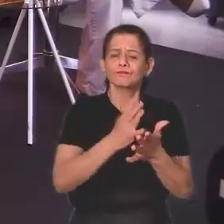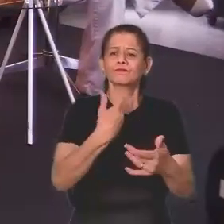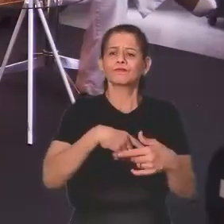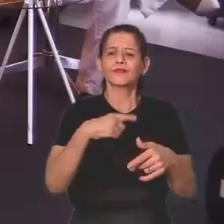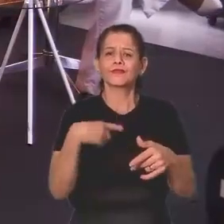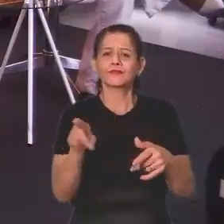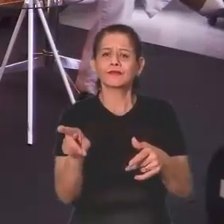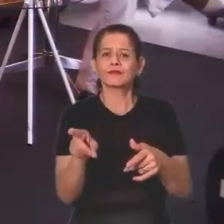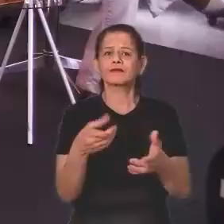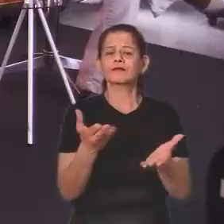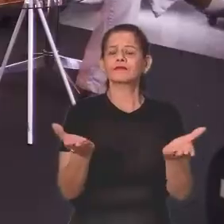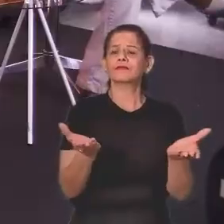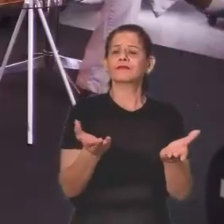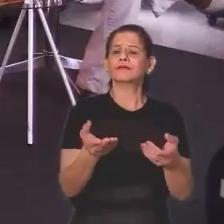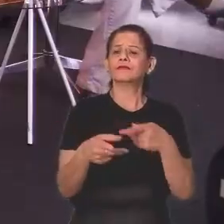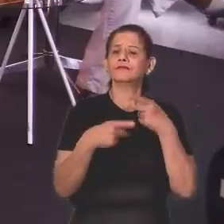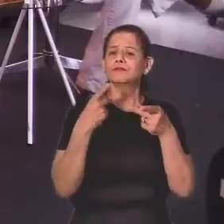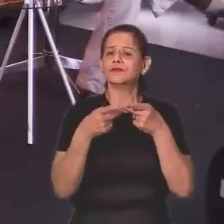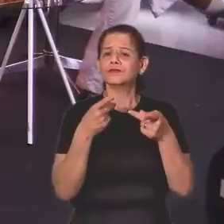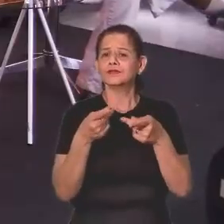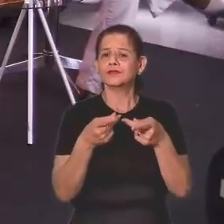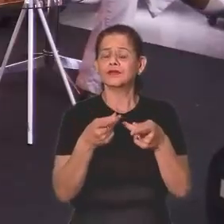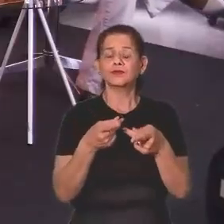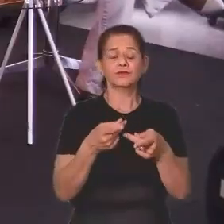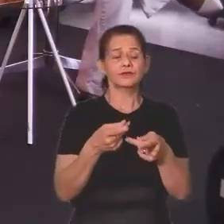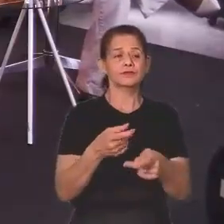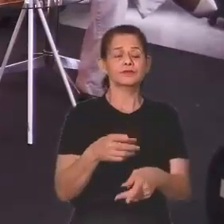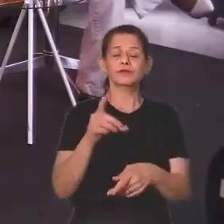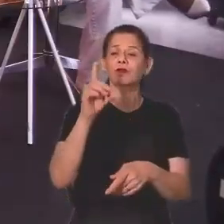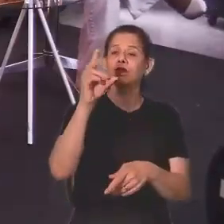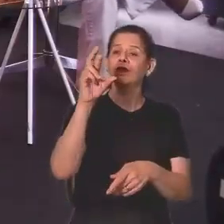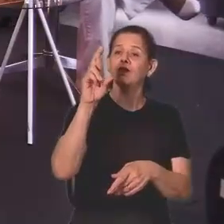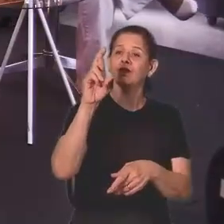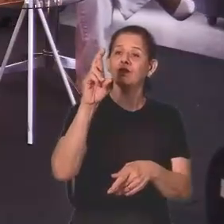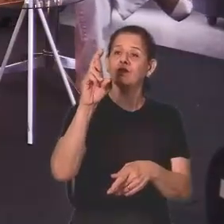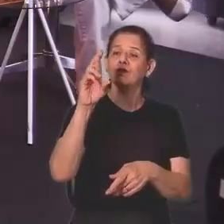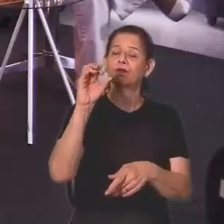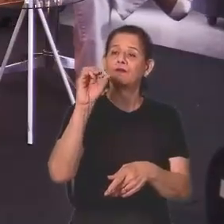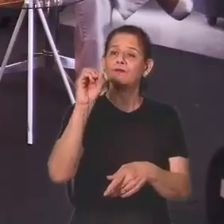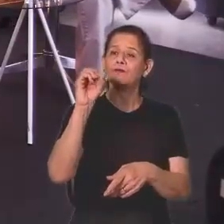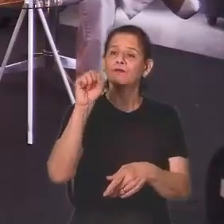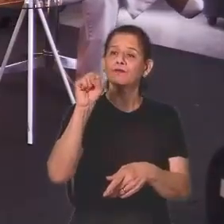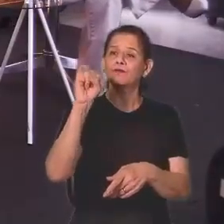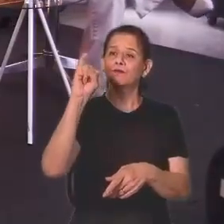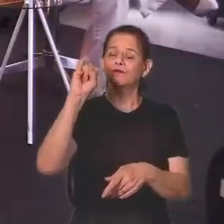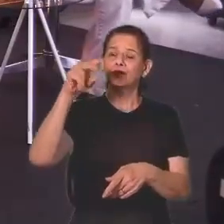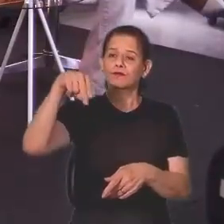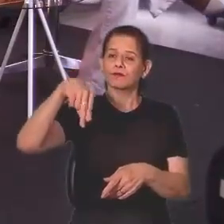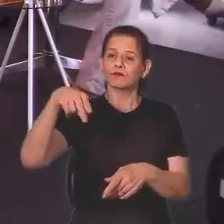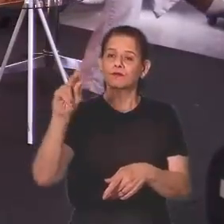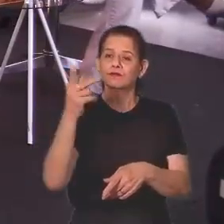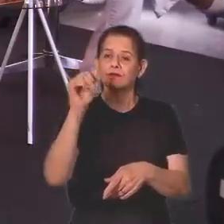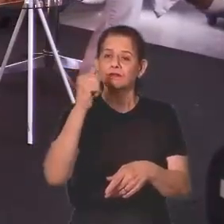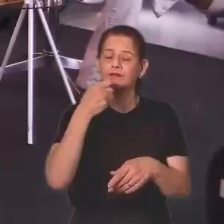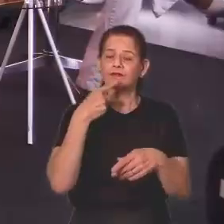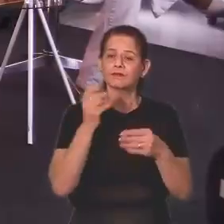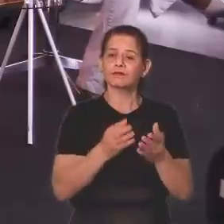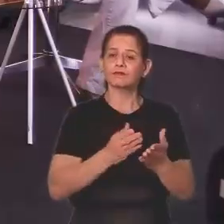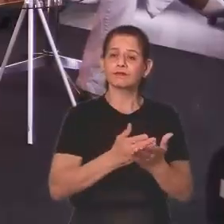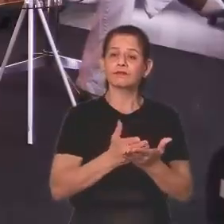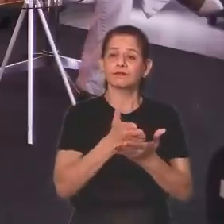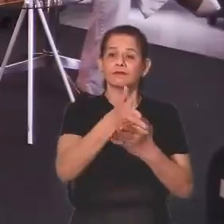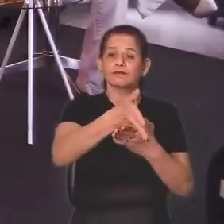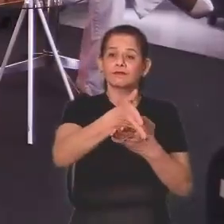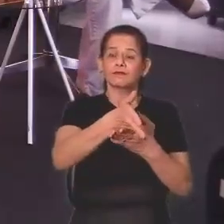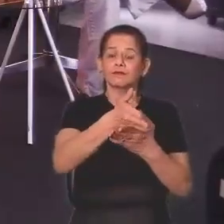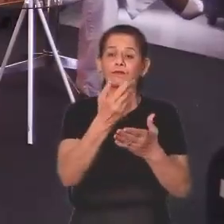feminina. E Dona Rosinha lançou ontem o livro dela, mas